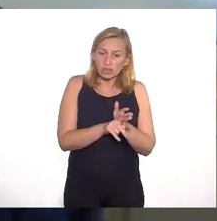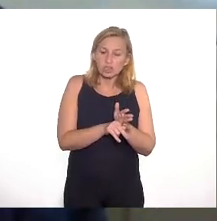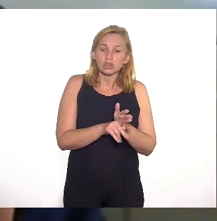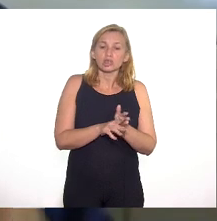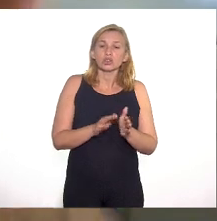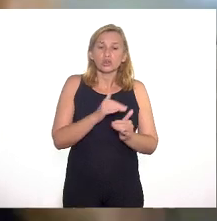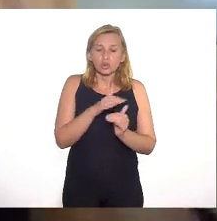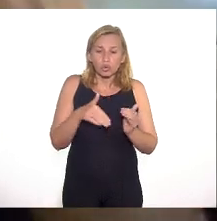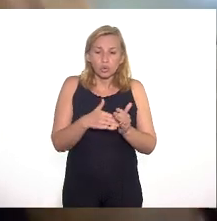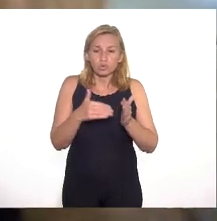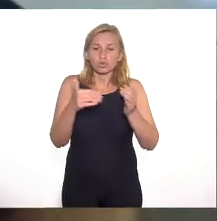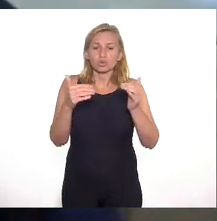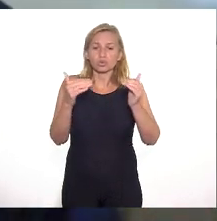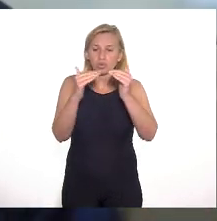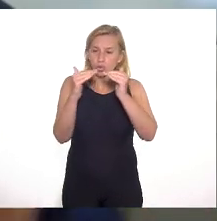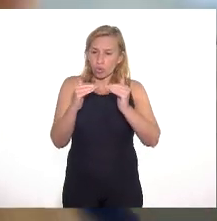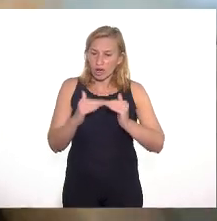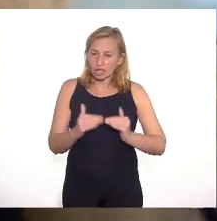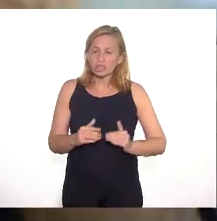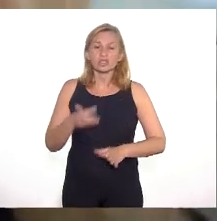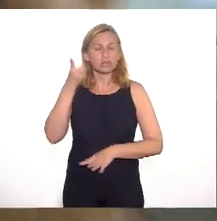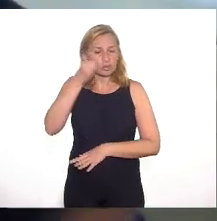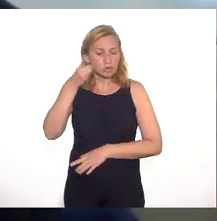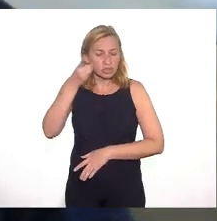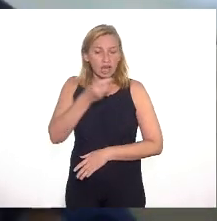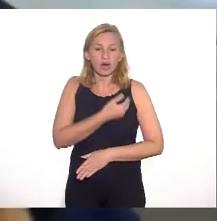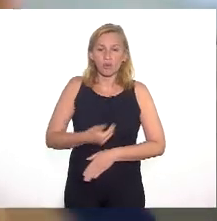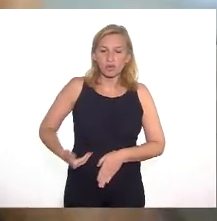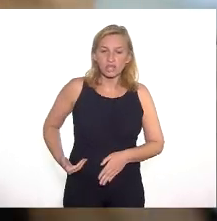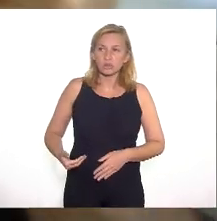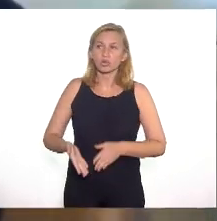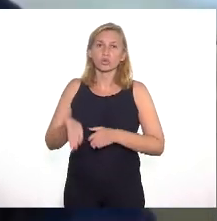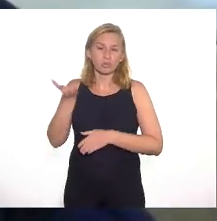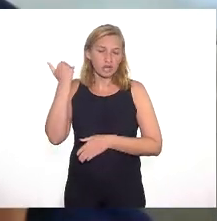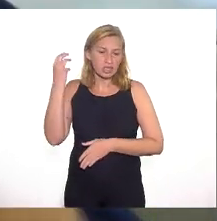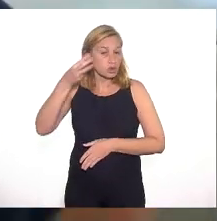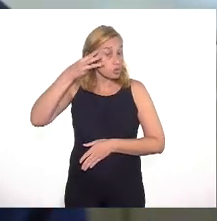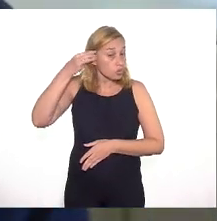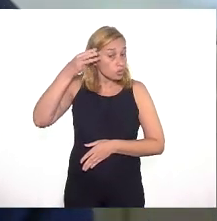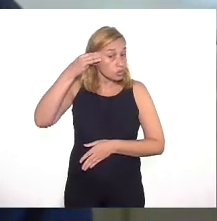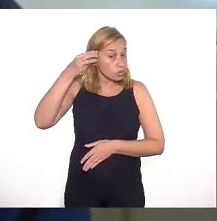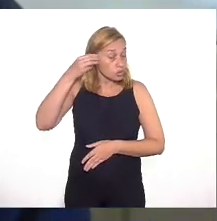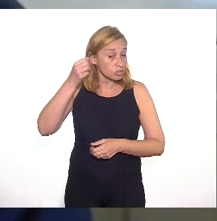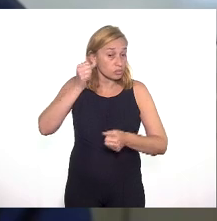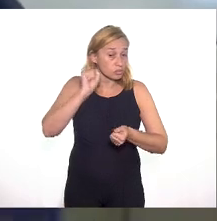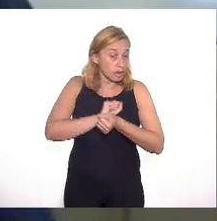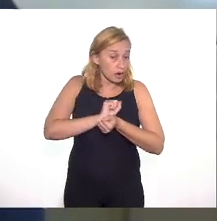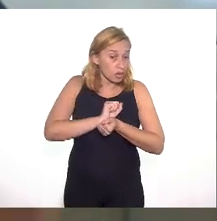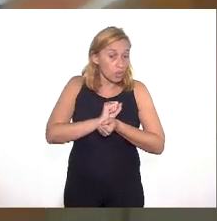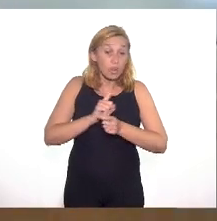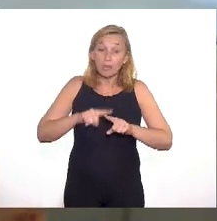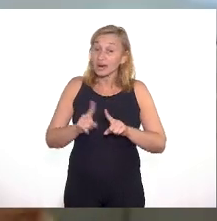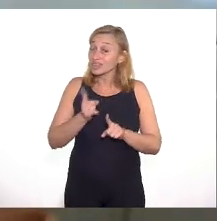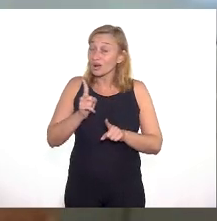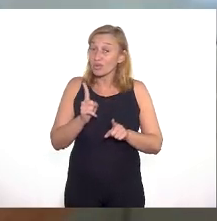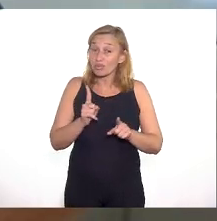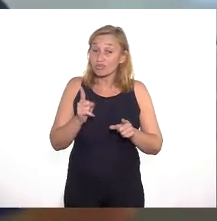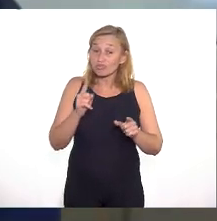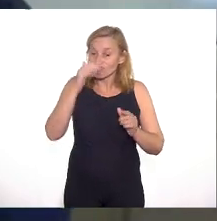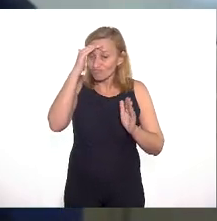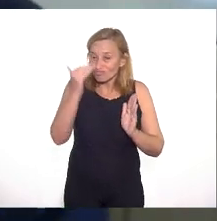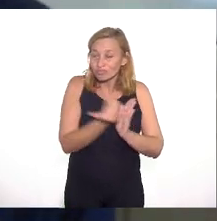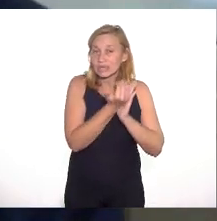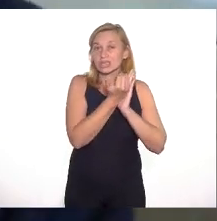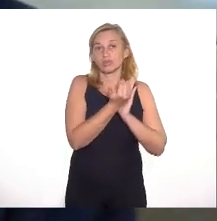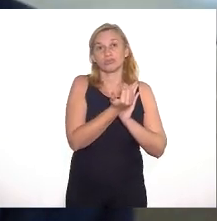todo concordou, houve acordo com o governador da época, Wilson Witt, sancionou, mas não implantou.